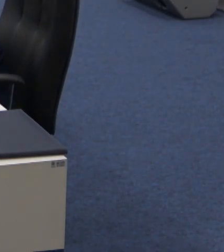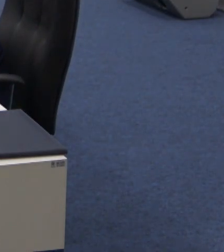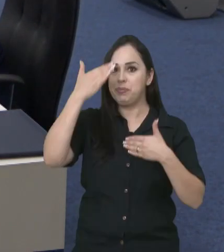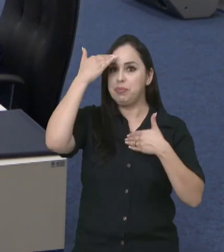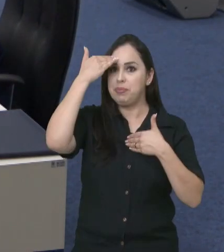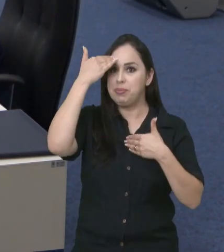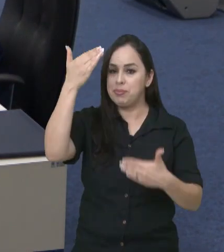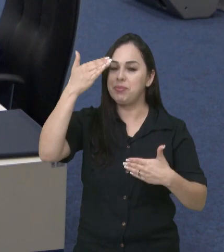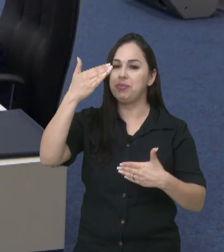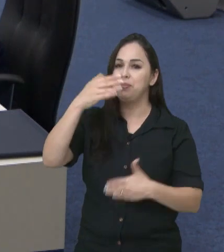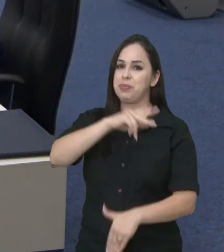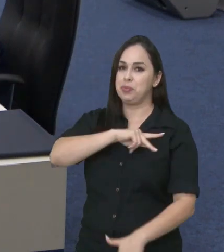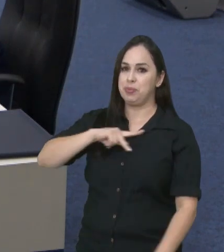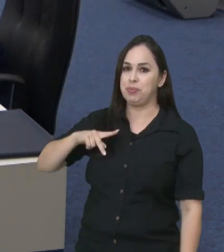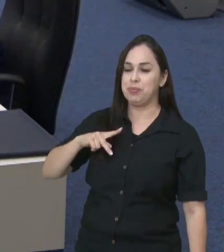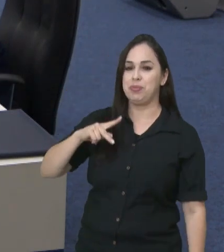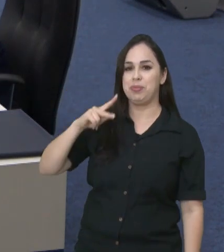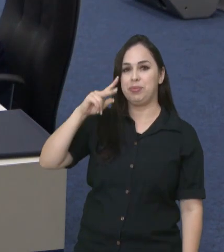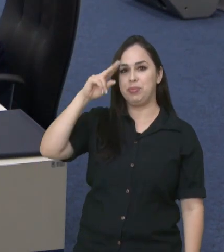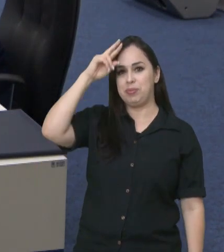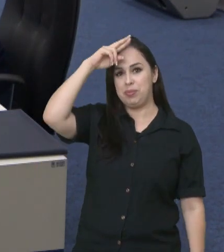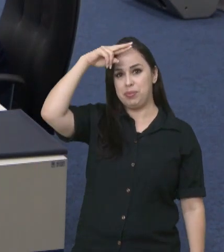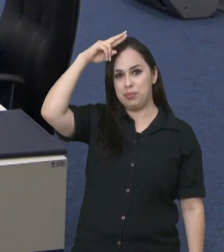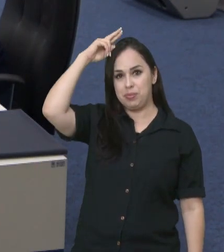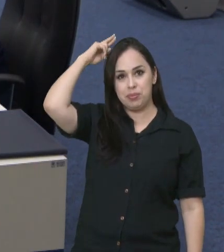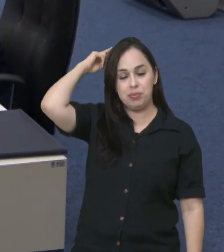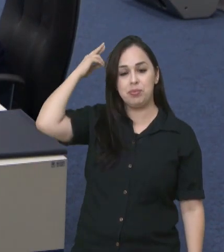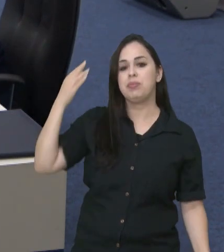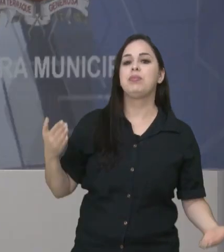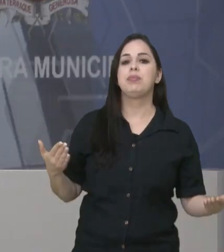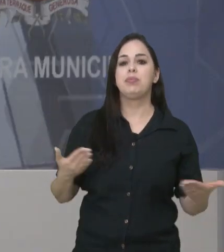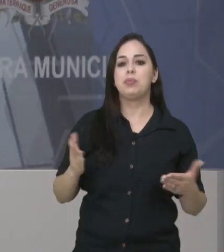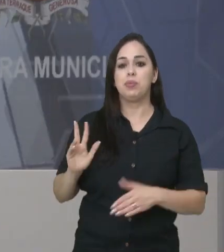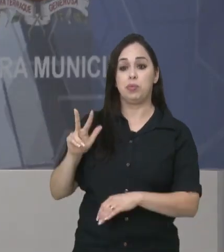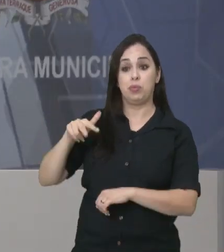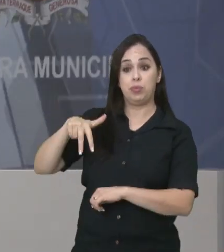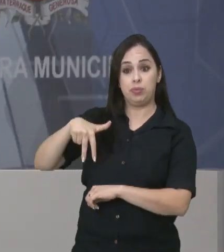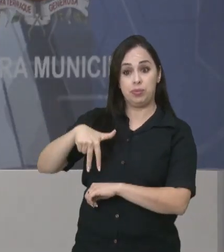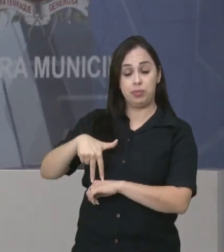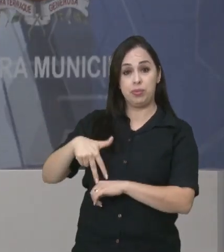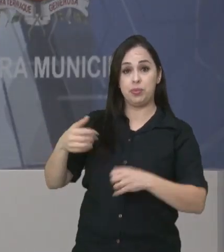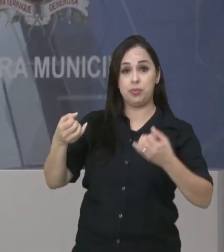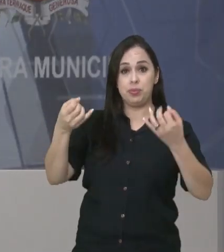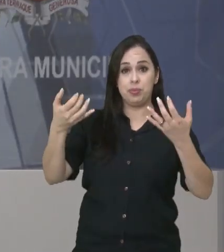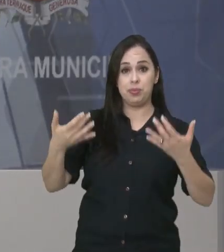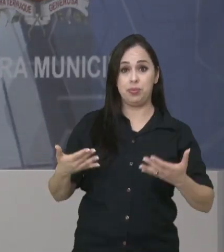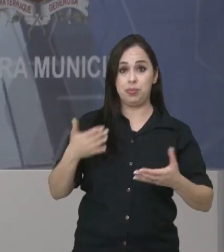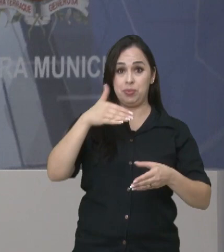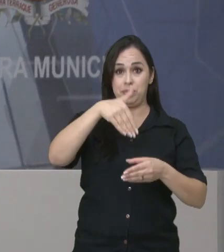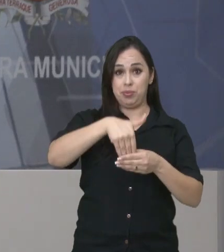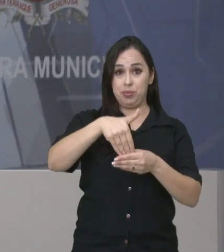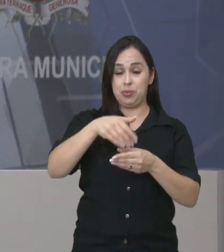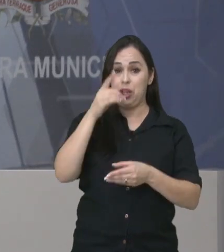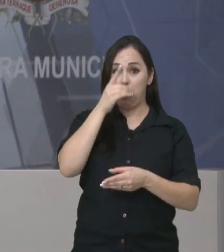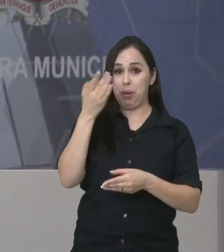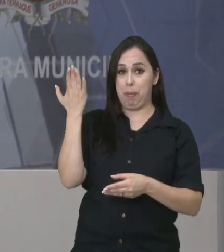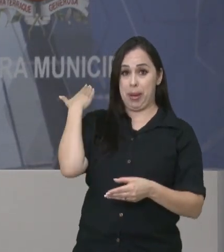Obrigado, presidente Robertinho. Hoje nós viemos aqui falar um pouco aí das eleições de